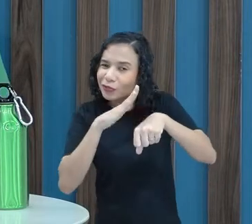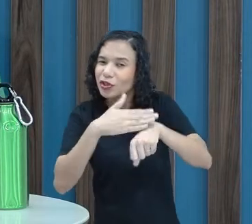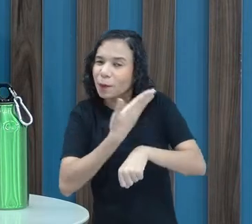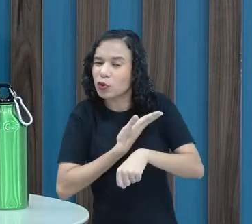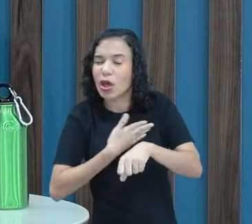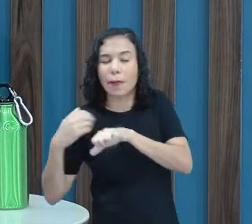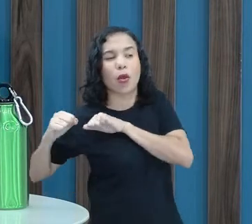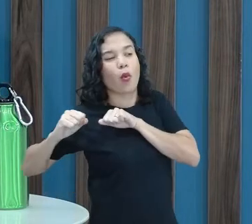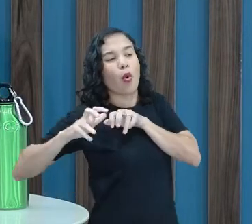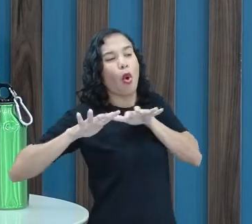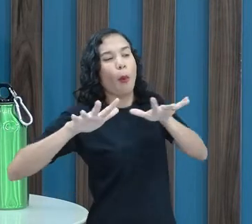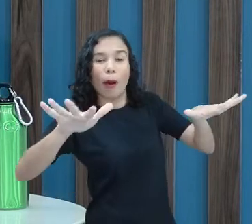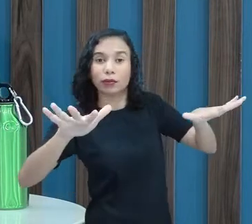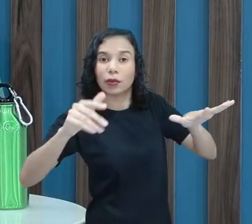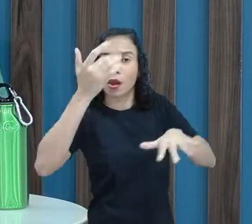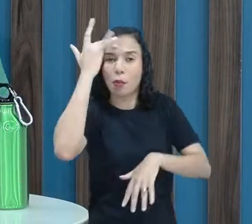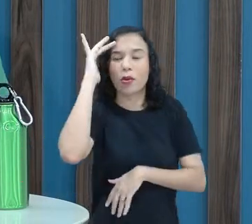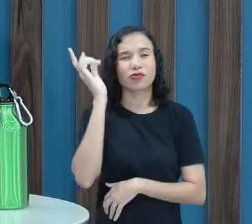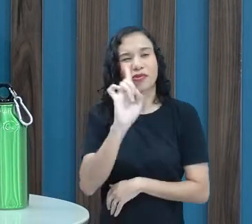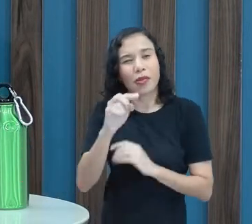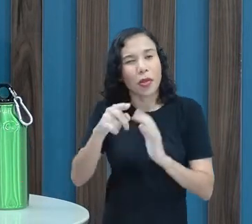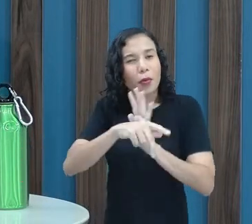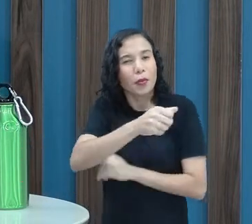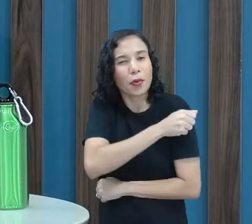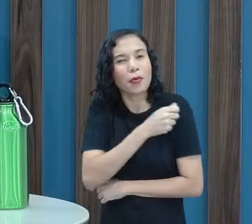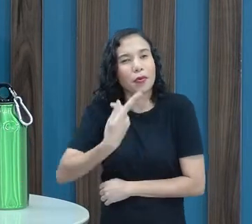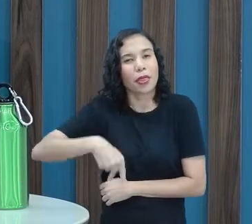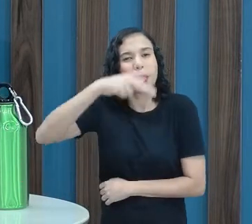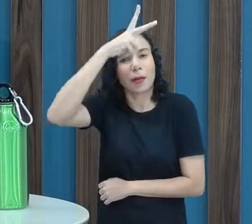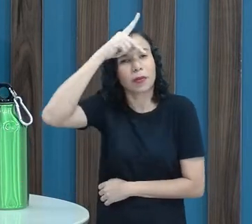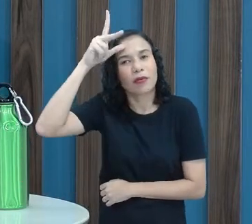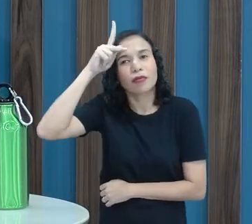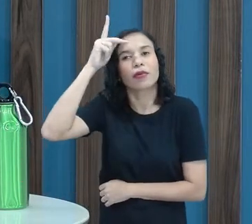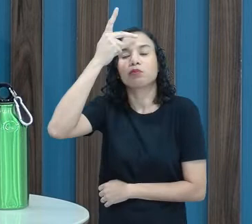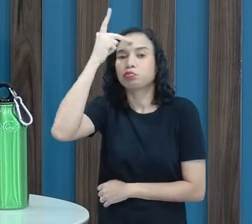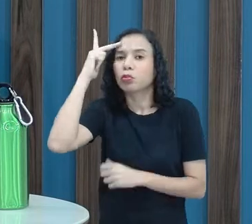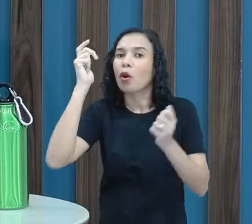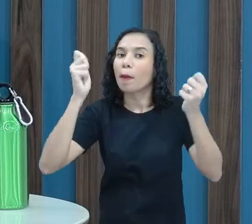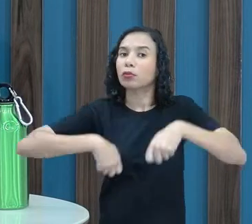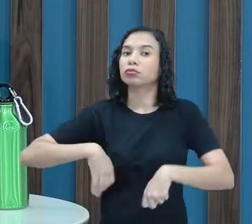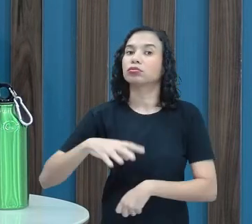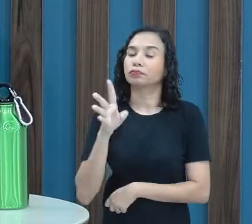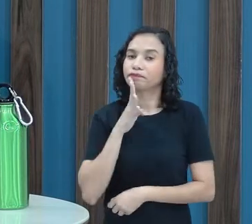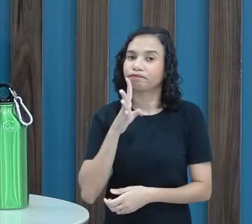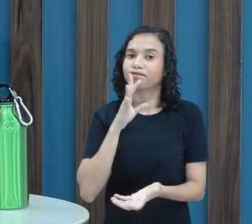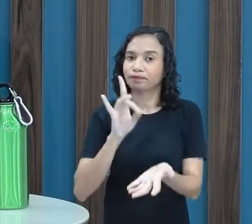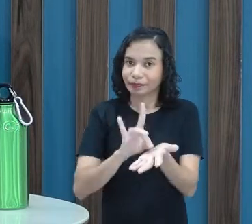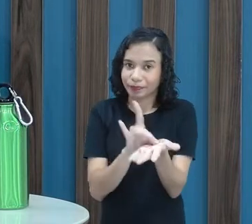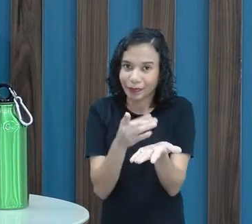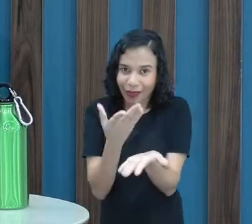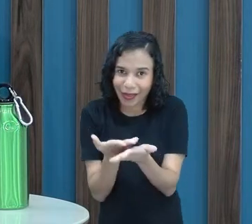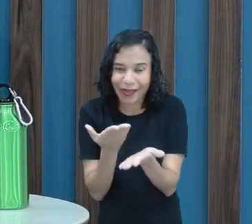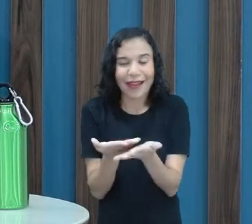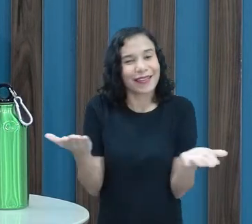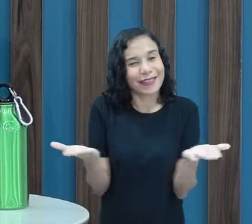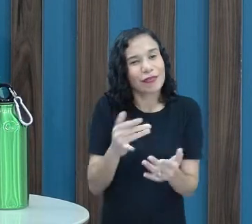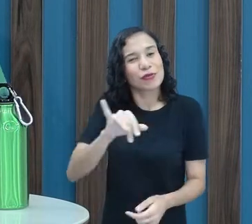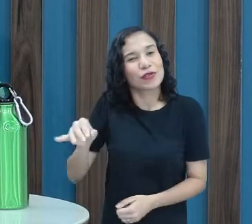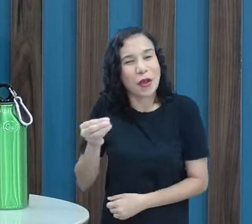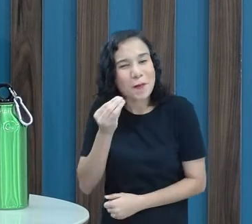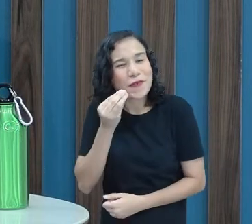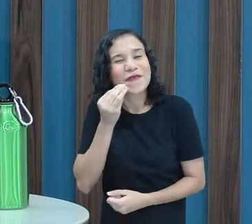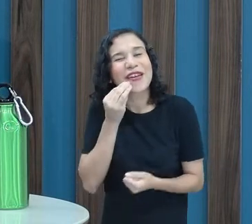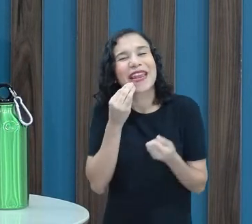aí, compartilhar com quem não é da rede, para essas pessoas poderem conhecer, né, essa aula e aproveitar,